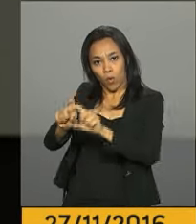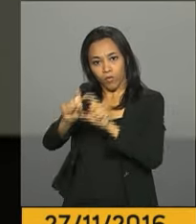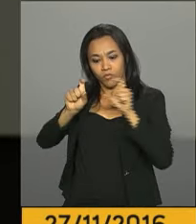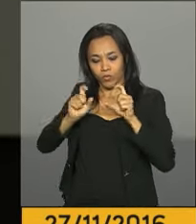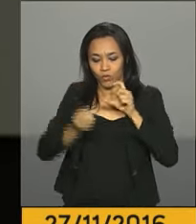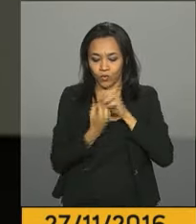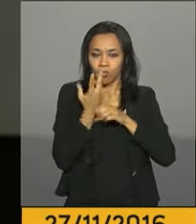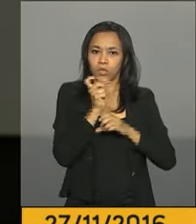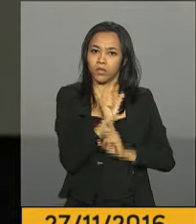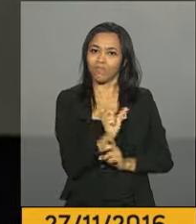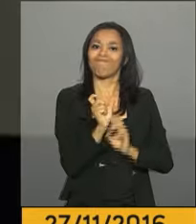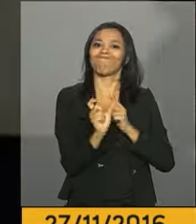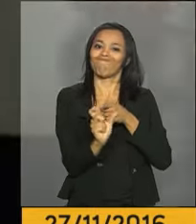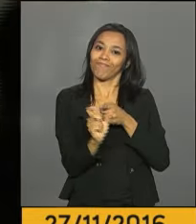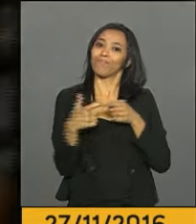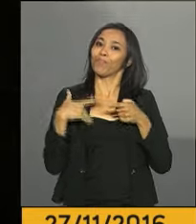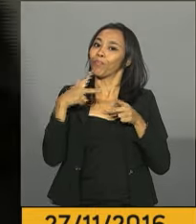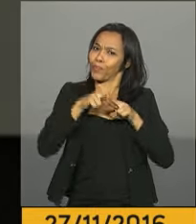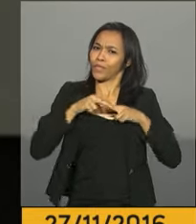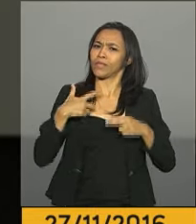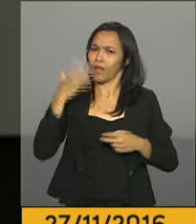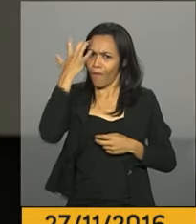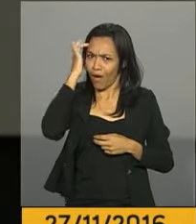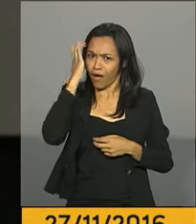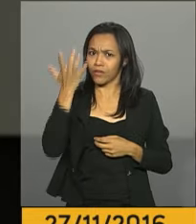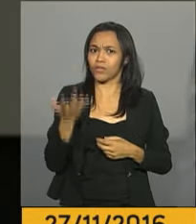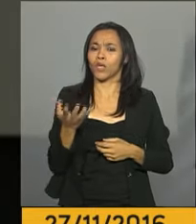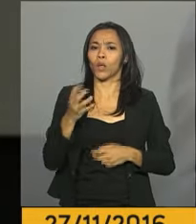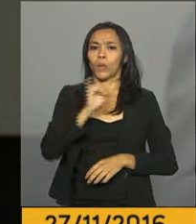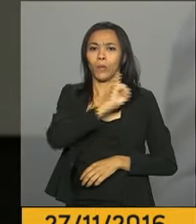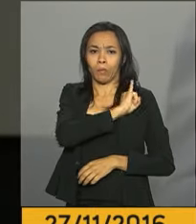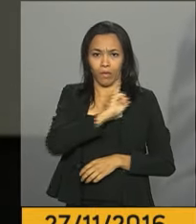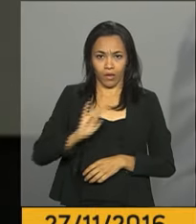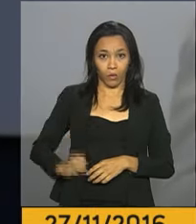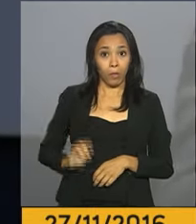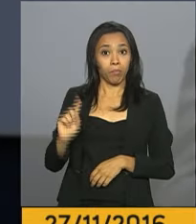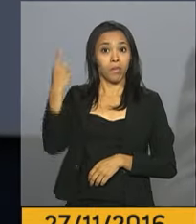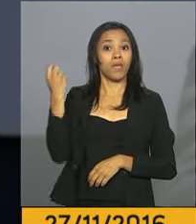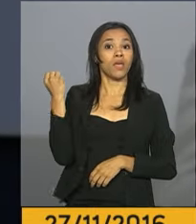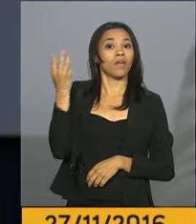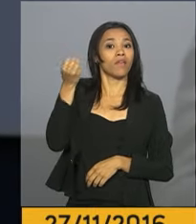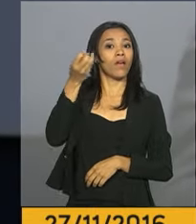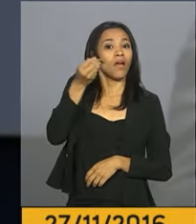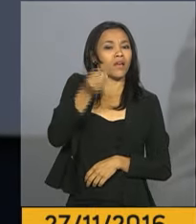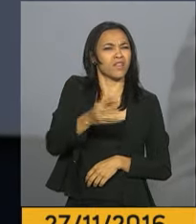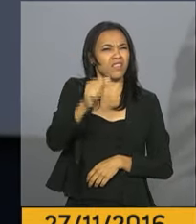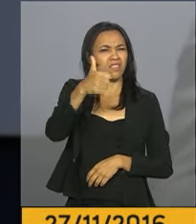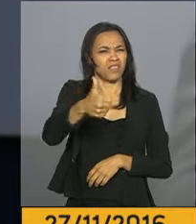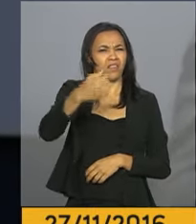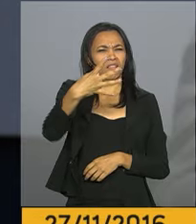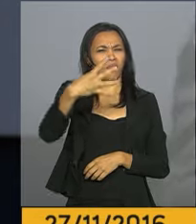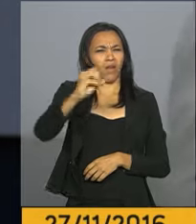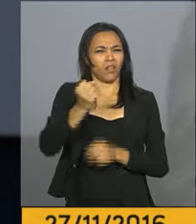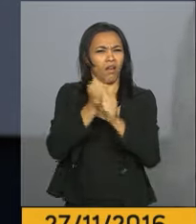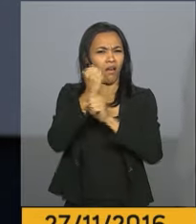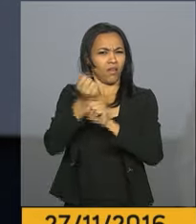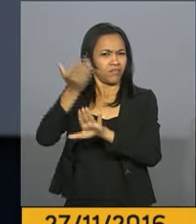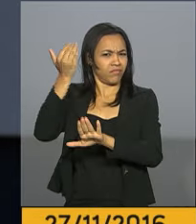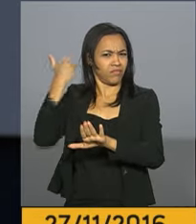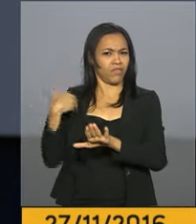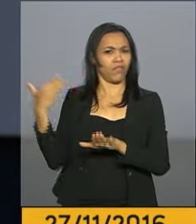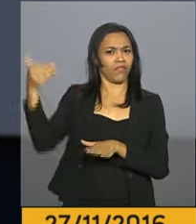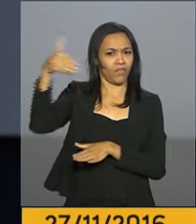por isso é que eu acho que o imperador, uma das primeiras viagens que fez, há 140 anos, né, foi